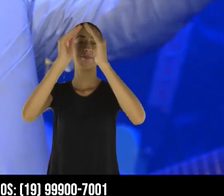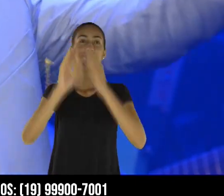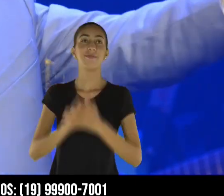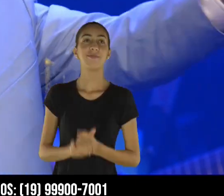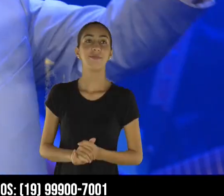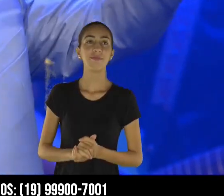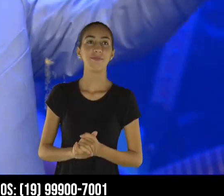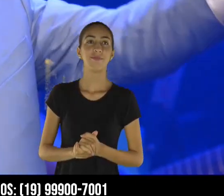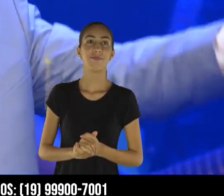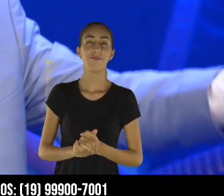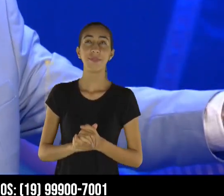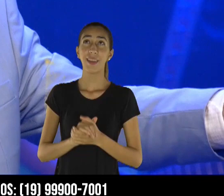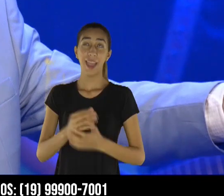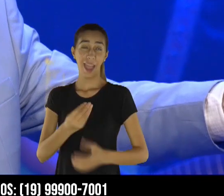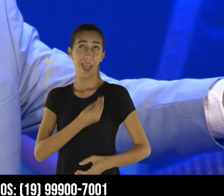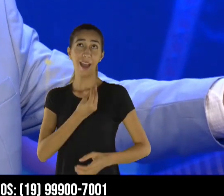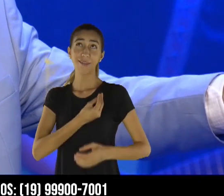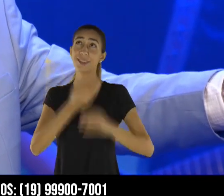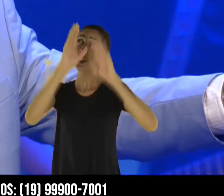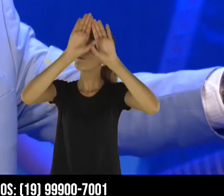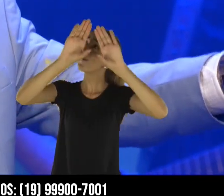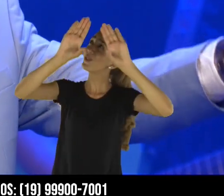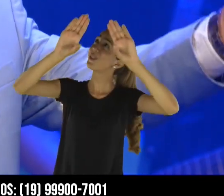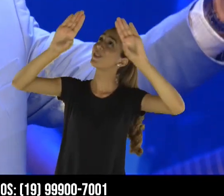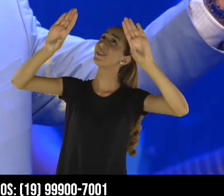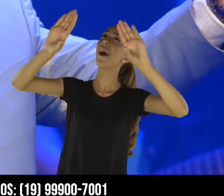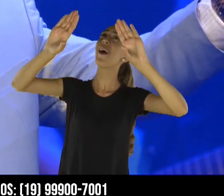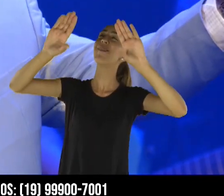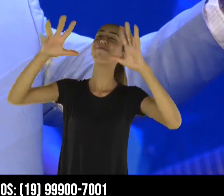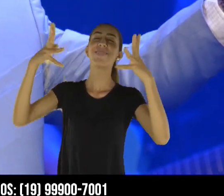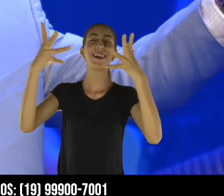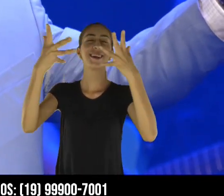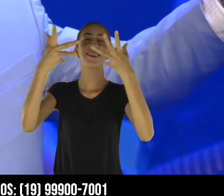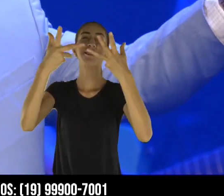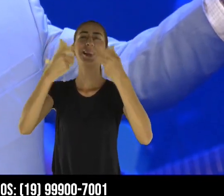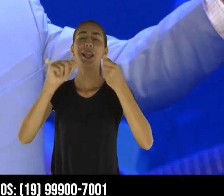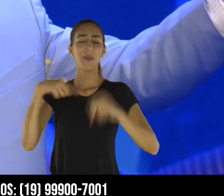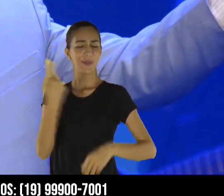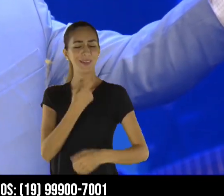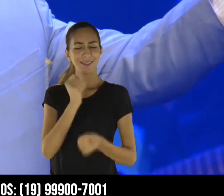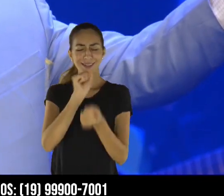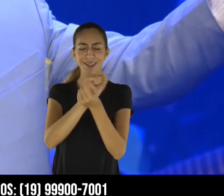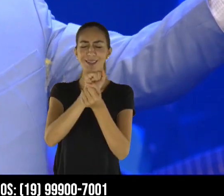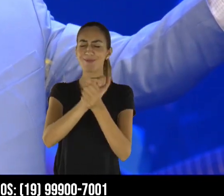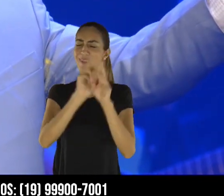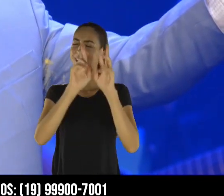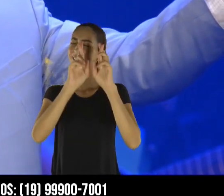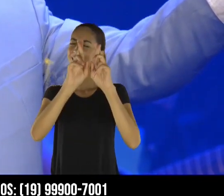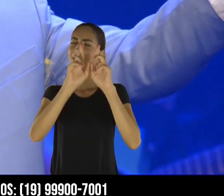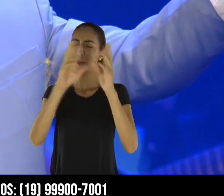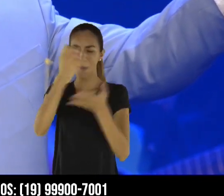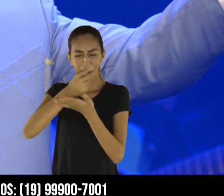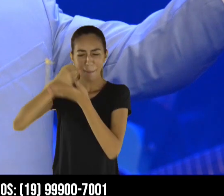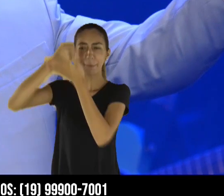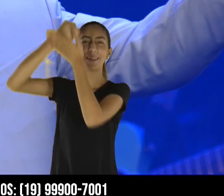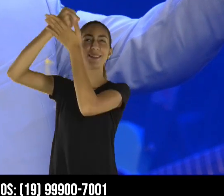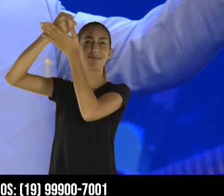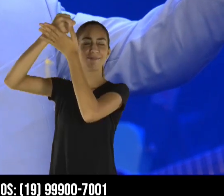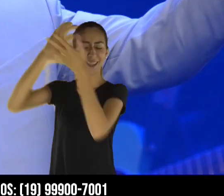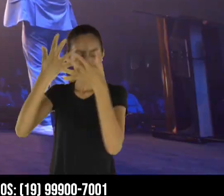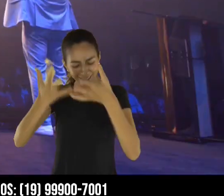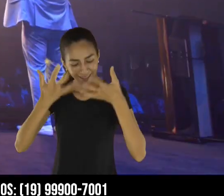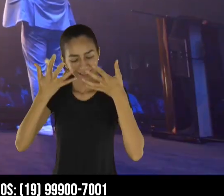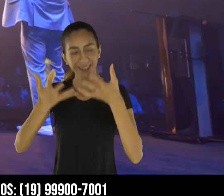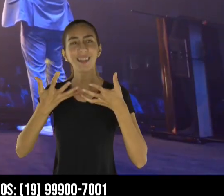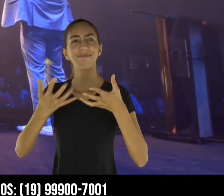mais sublime do que você imagina. Esperar o arrebatamento com paixão, apaixonado pela volta de